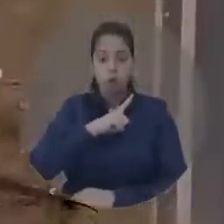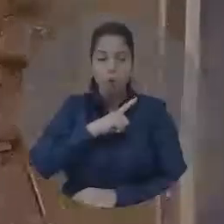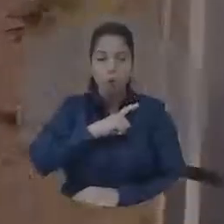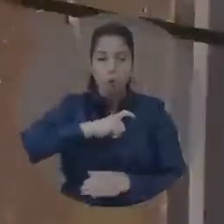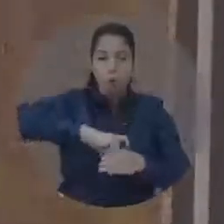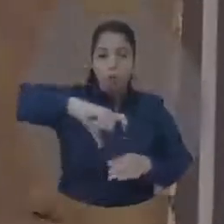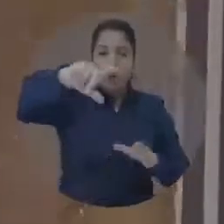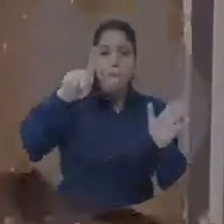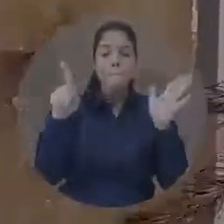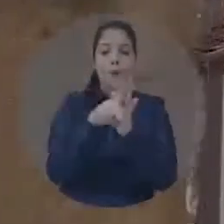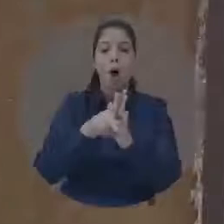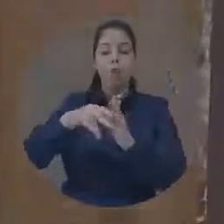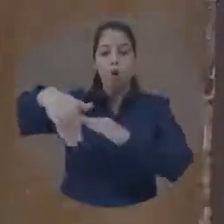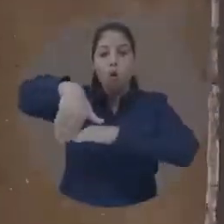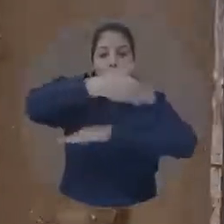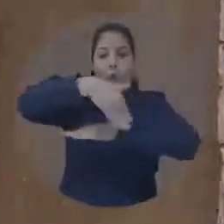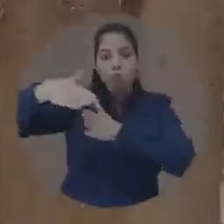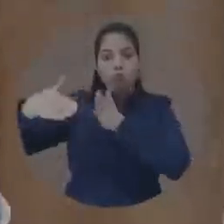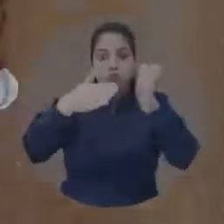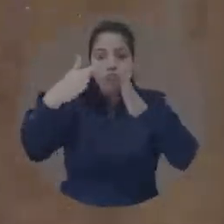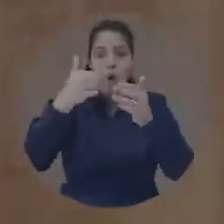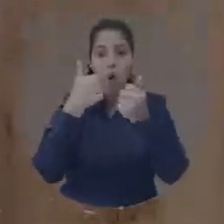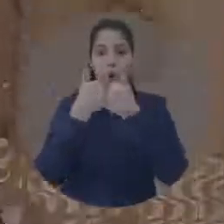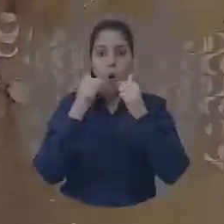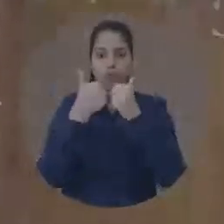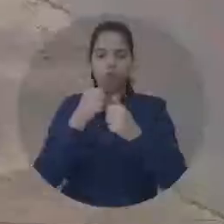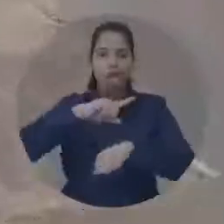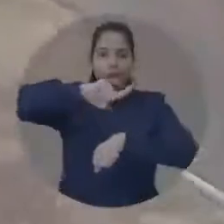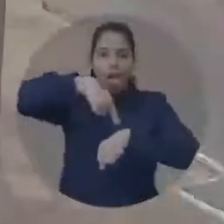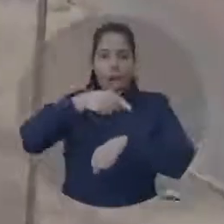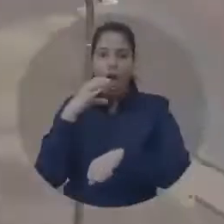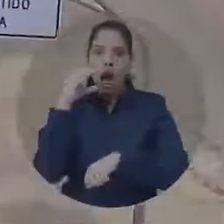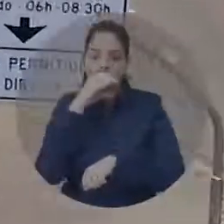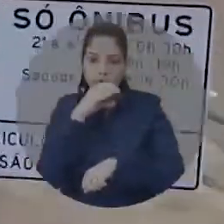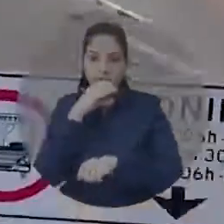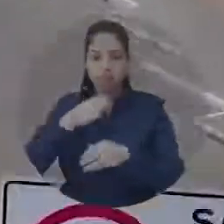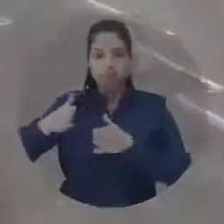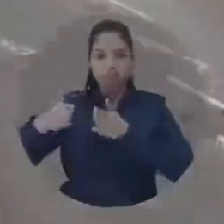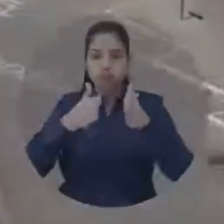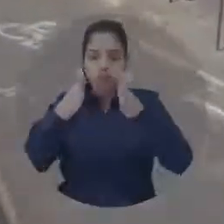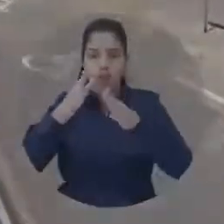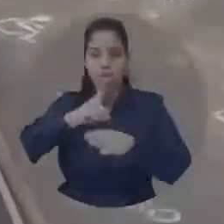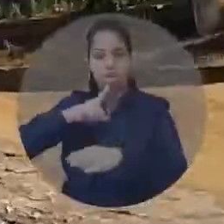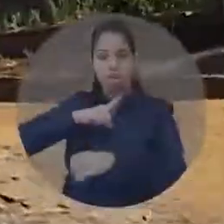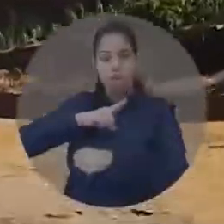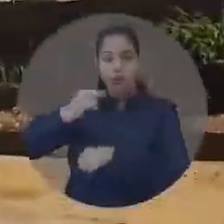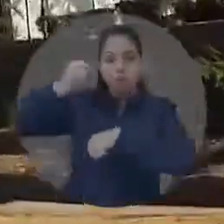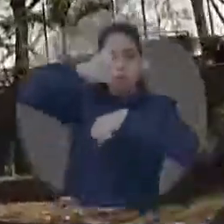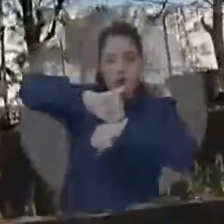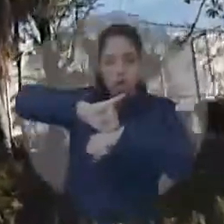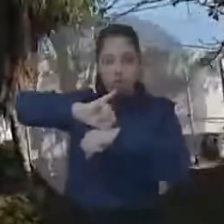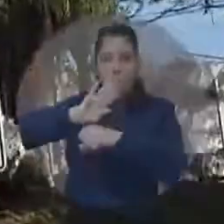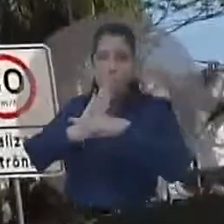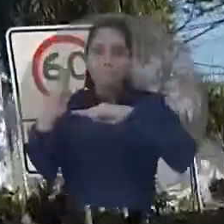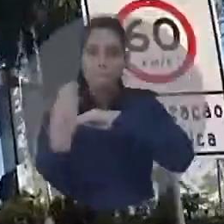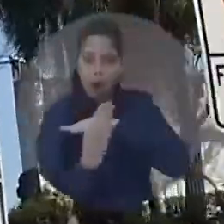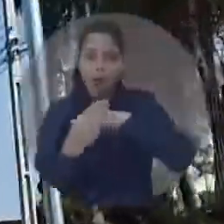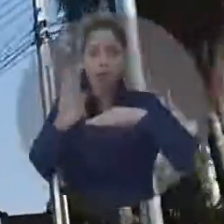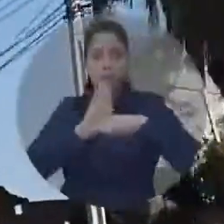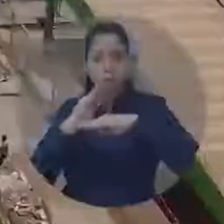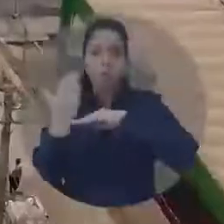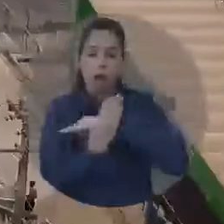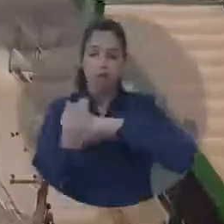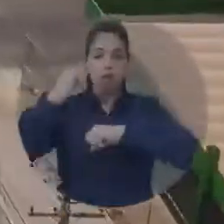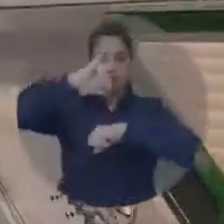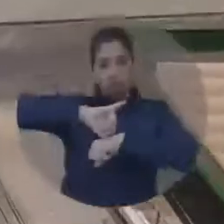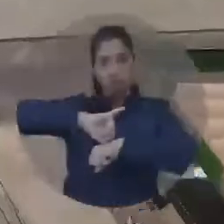Outra inovação são os corredores exclusivos para ônibus. Eles diminuíram muito o tempo de deslocamento do centro